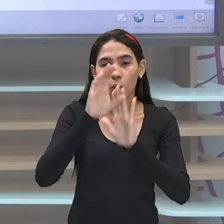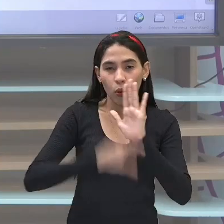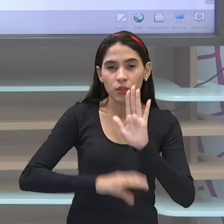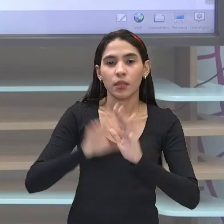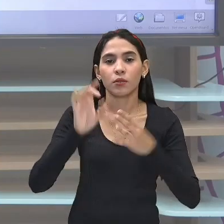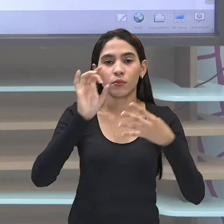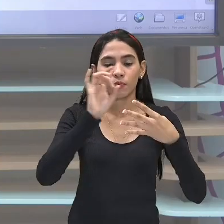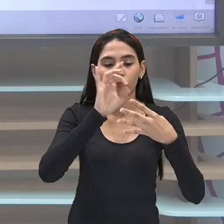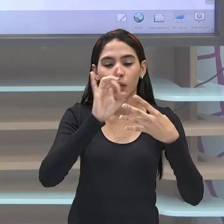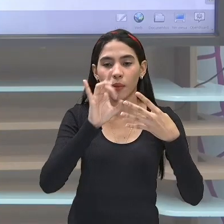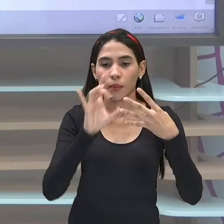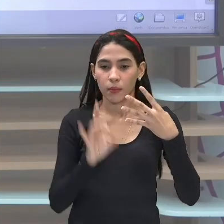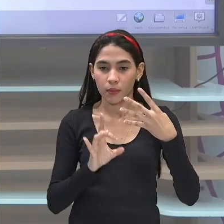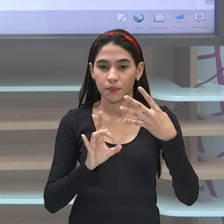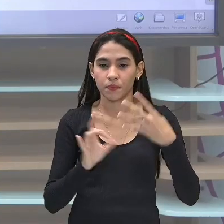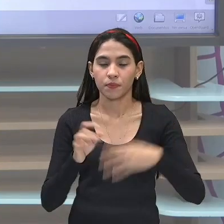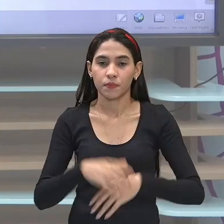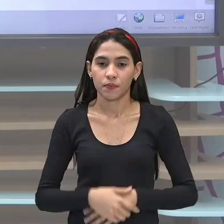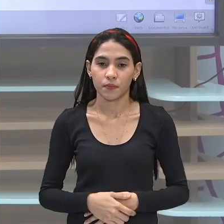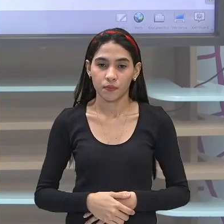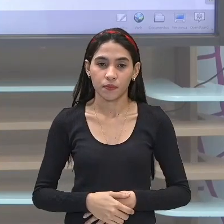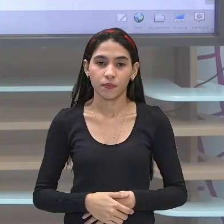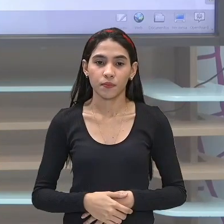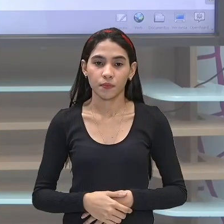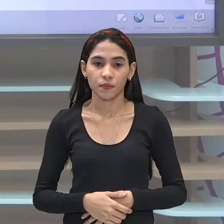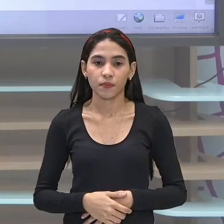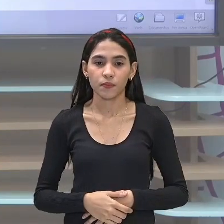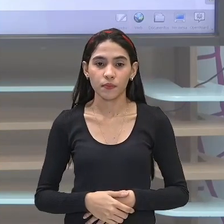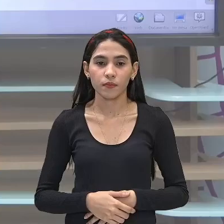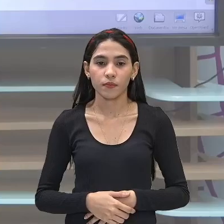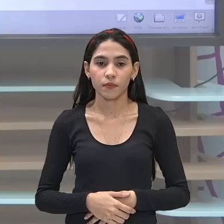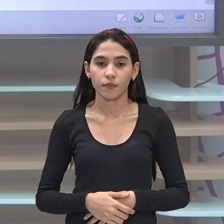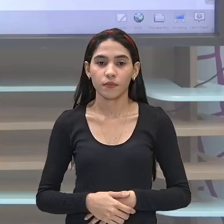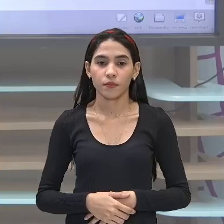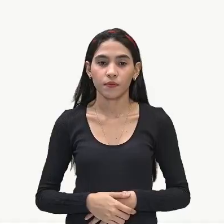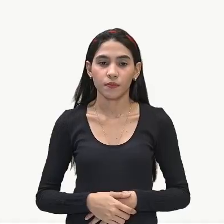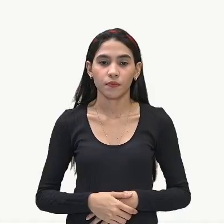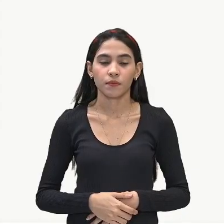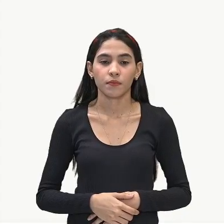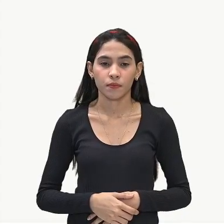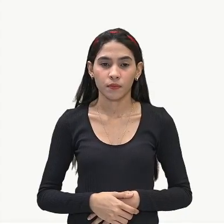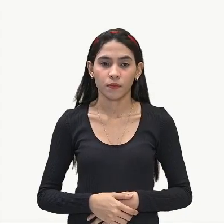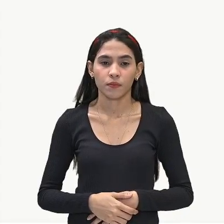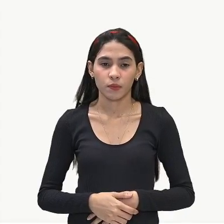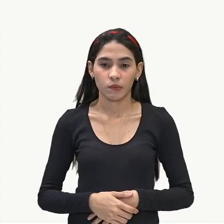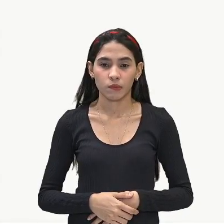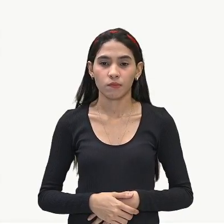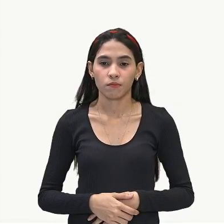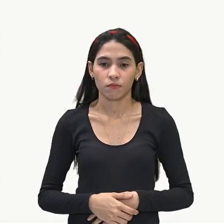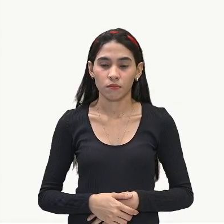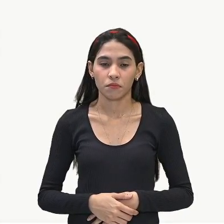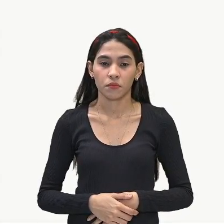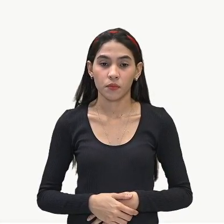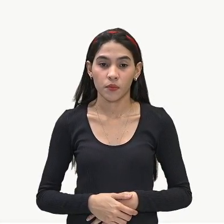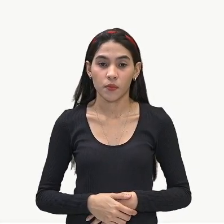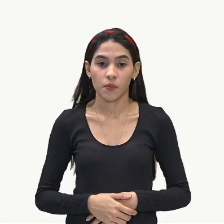uma desses termos, né? Separadamente daqui a pouco. Então, vamos seguindo aqui.